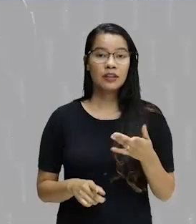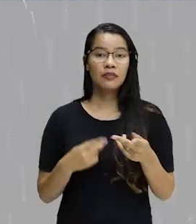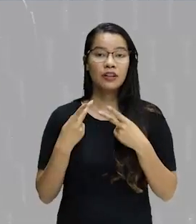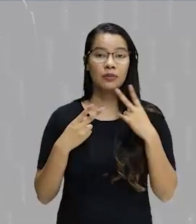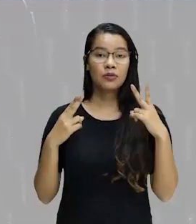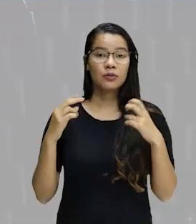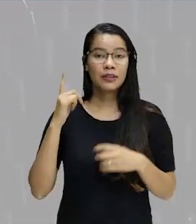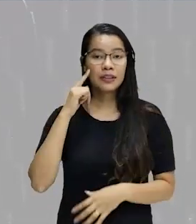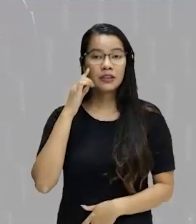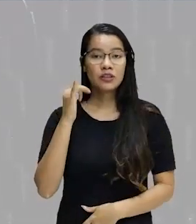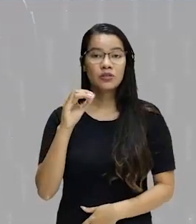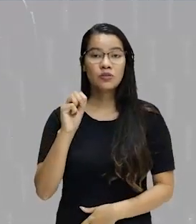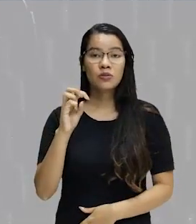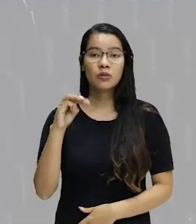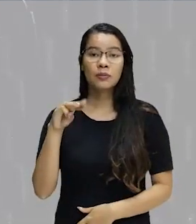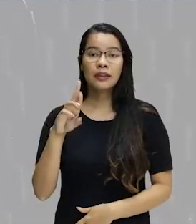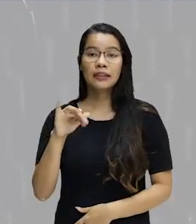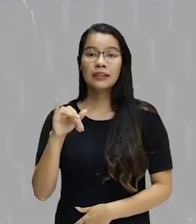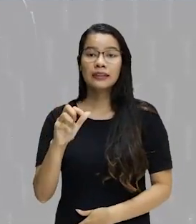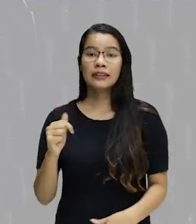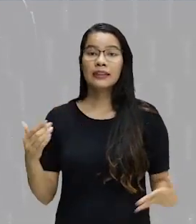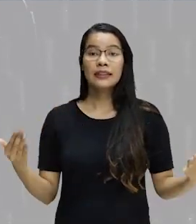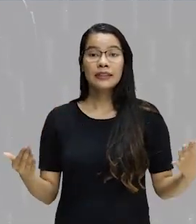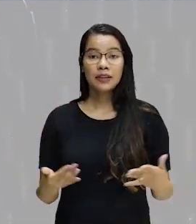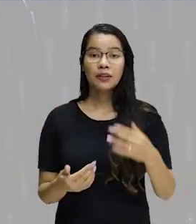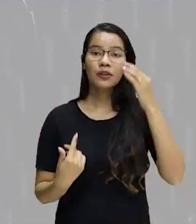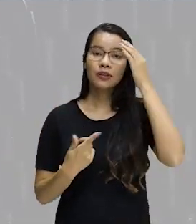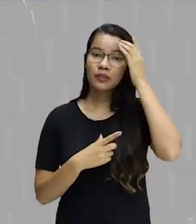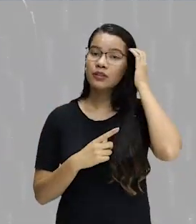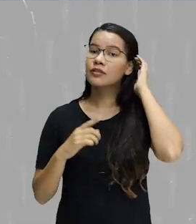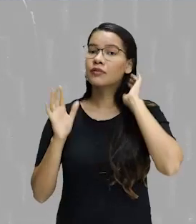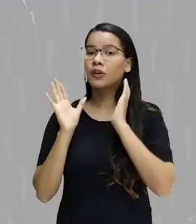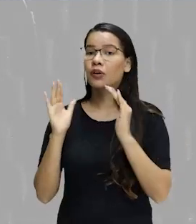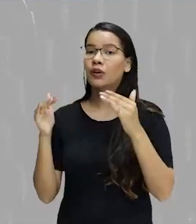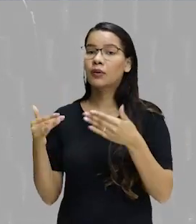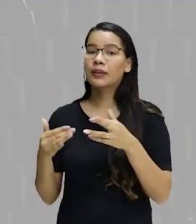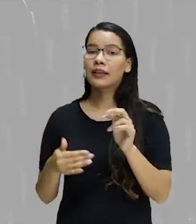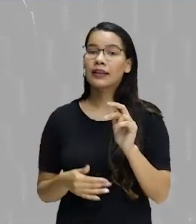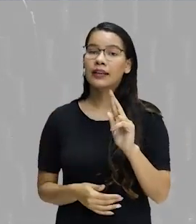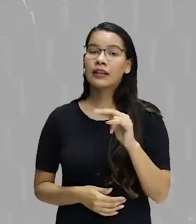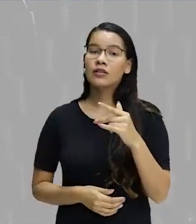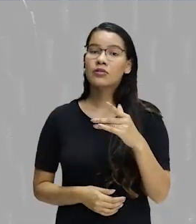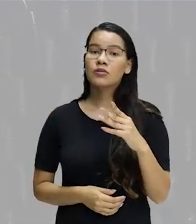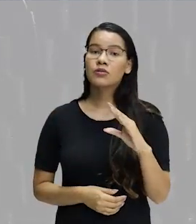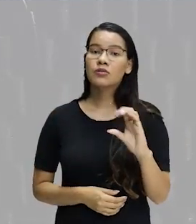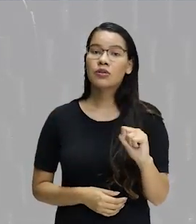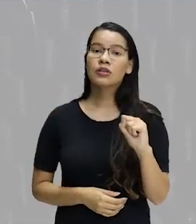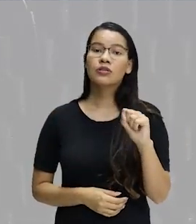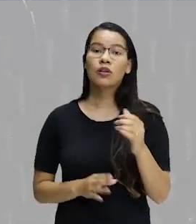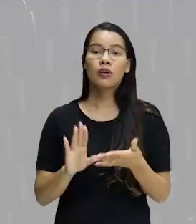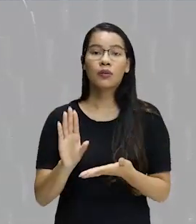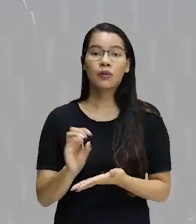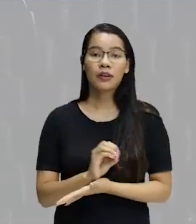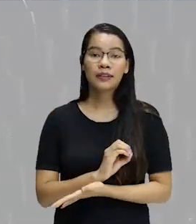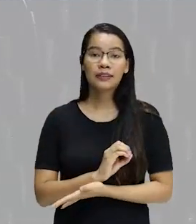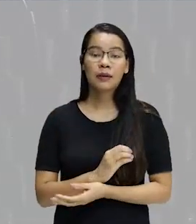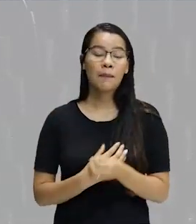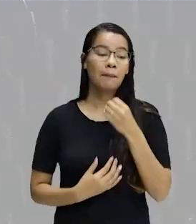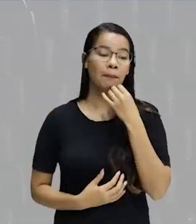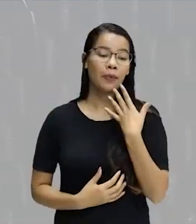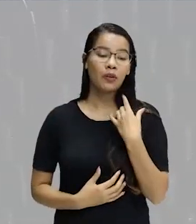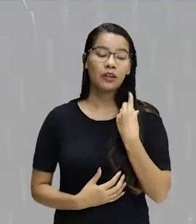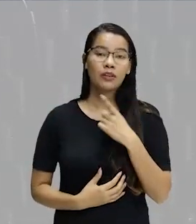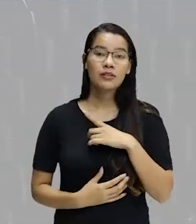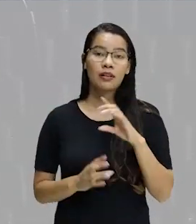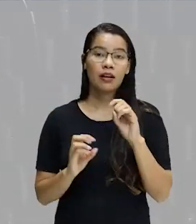de isomeria e estamos agora focando nas reações orgânicas. Bom, a nossa aula de hoje